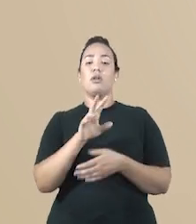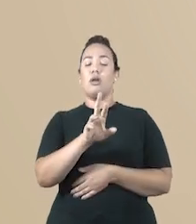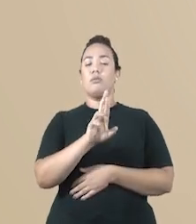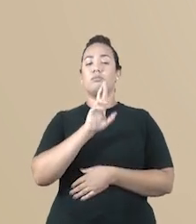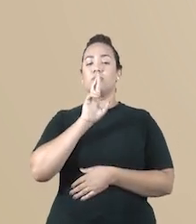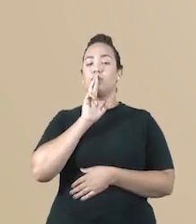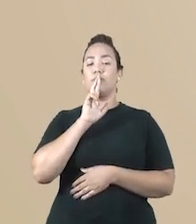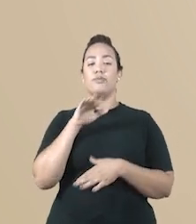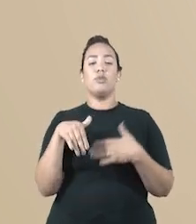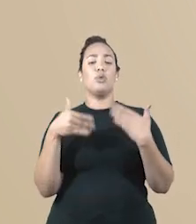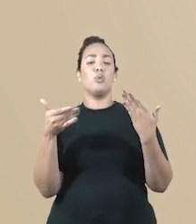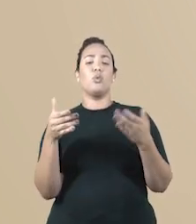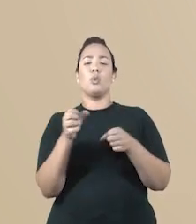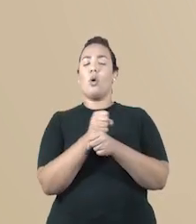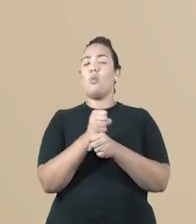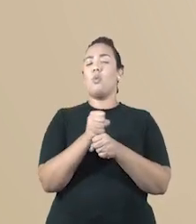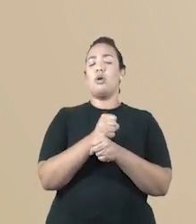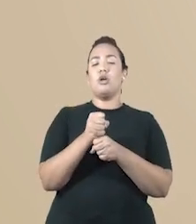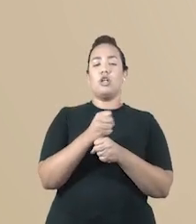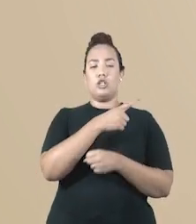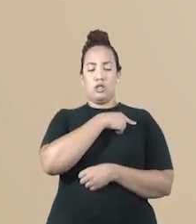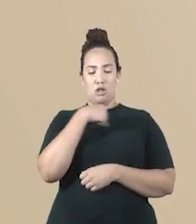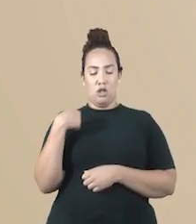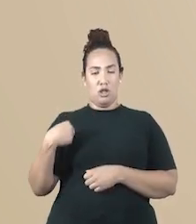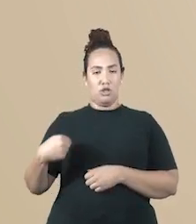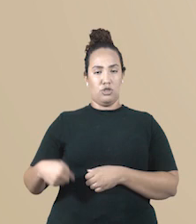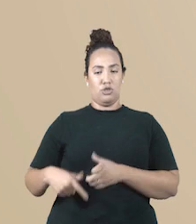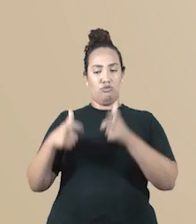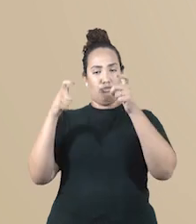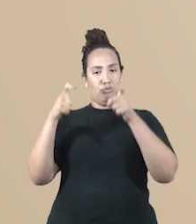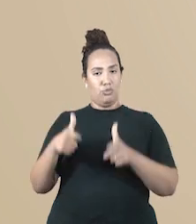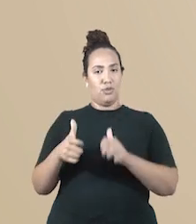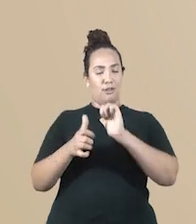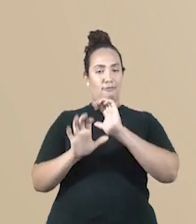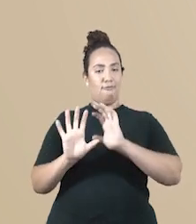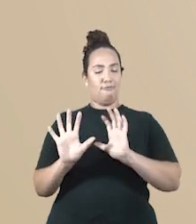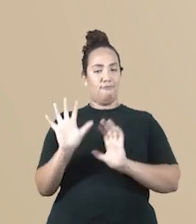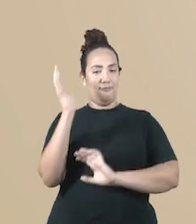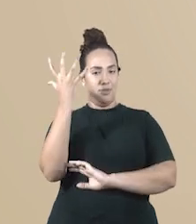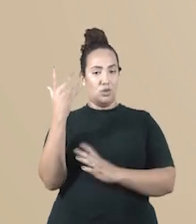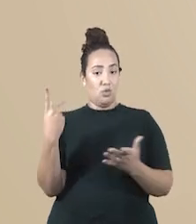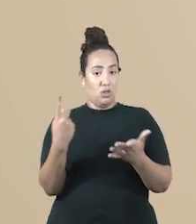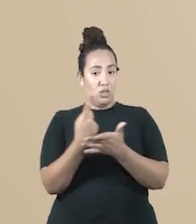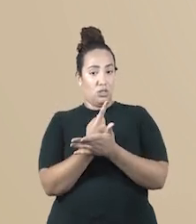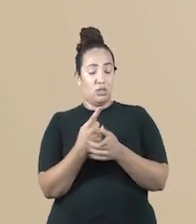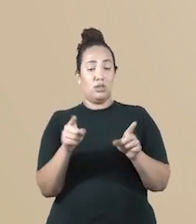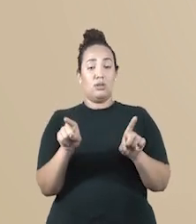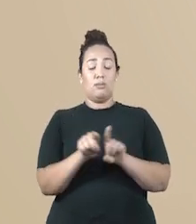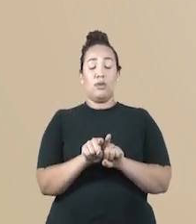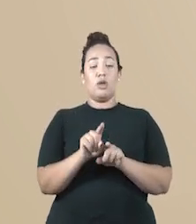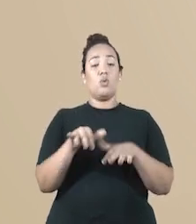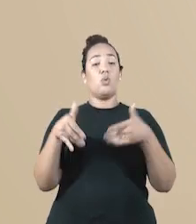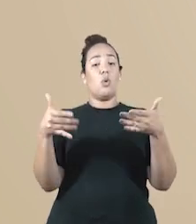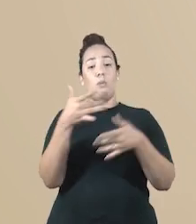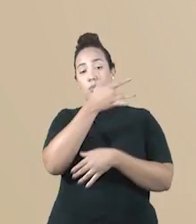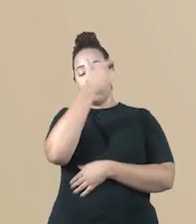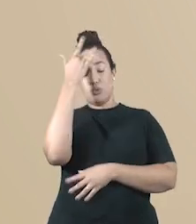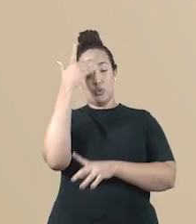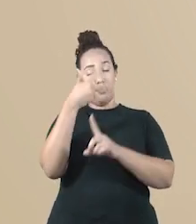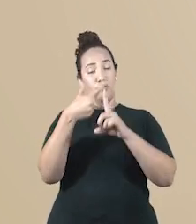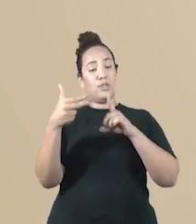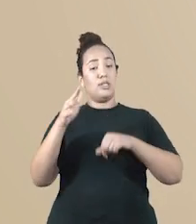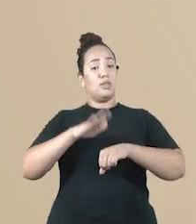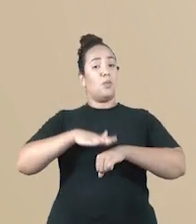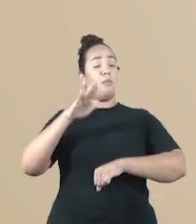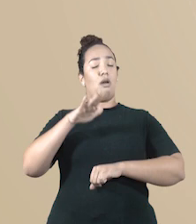responda. Em quais anos a China sediou essa Copa? E quem venceu mais vezes a